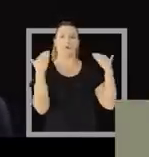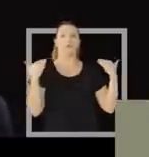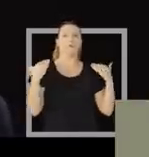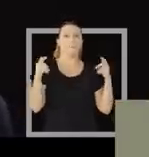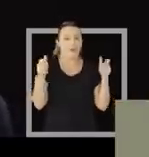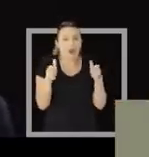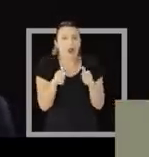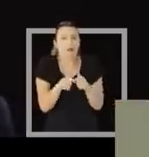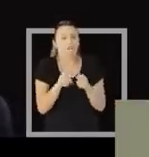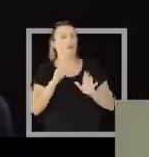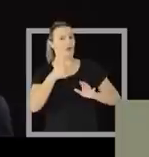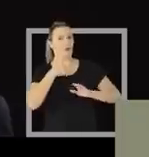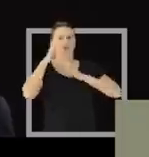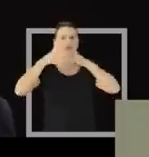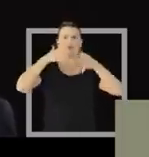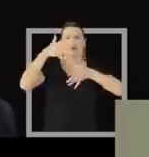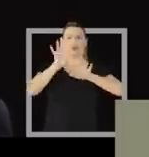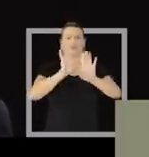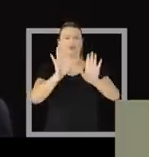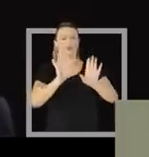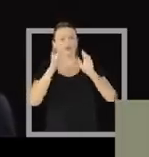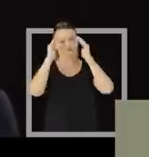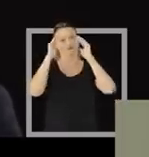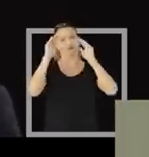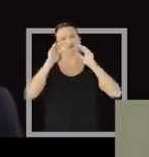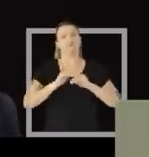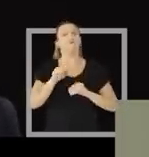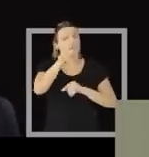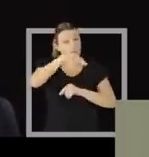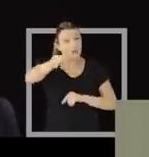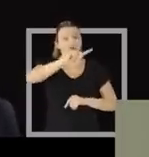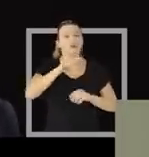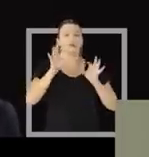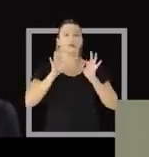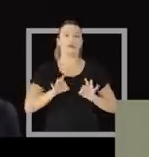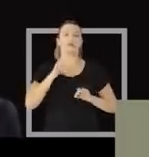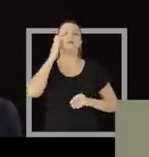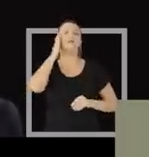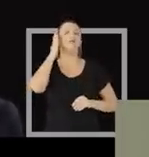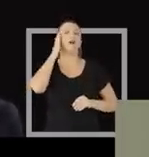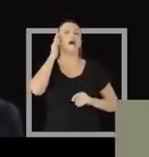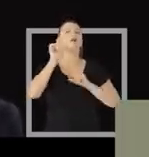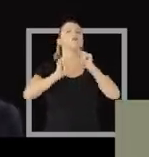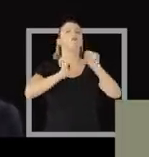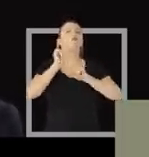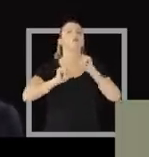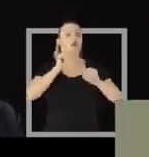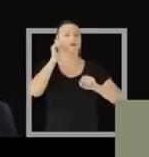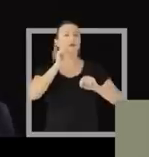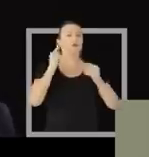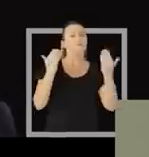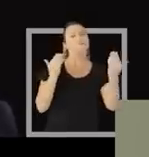mortes. Eu não vou aqui julgar ninguém, mas vocês, tenho certeza, saberão fazer o